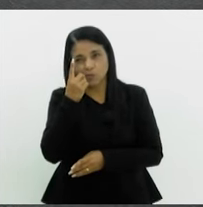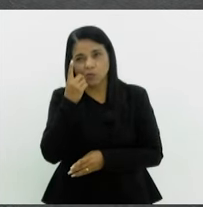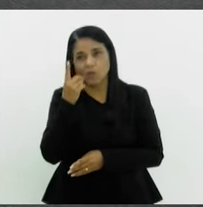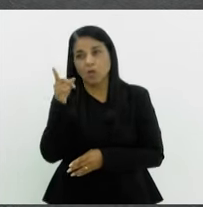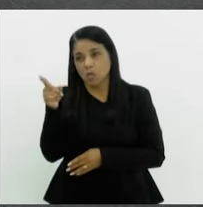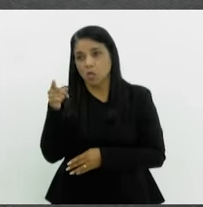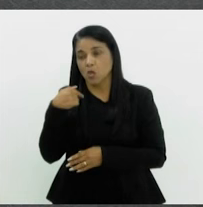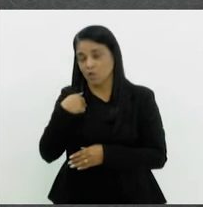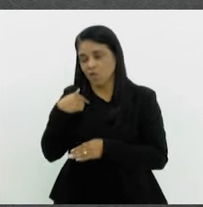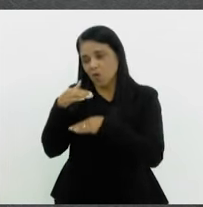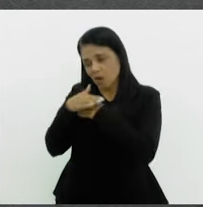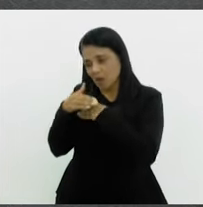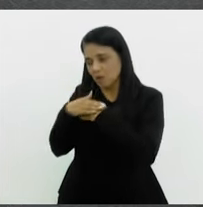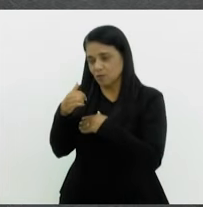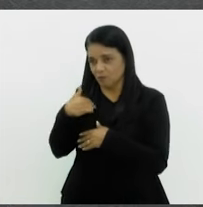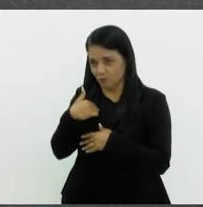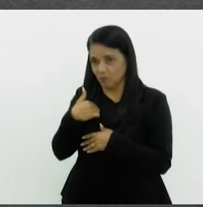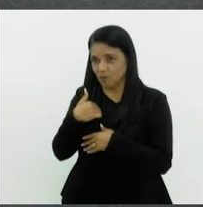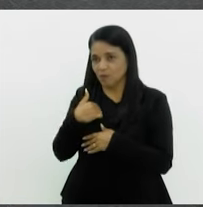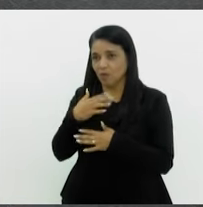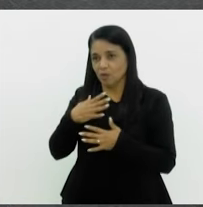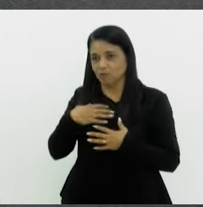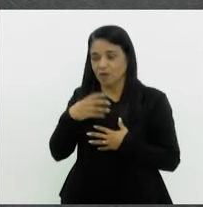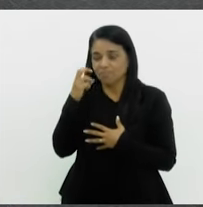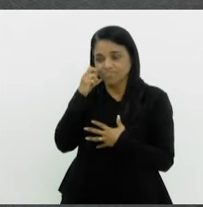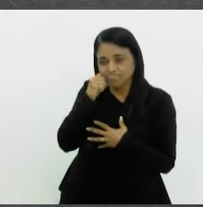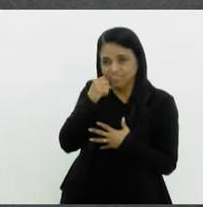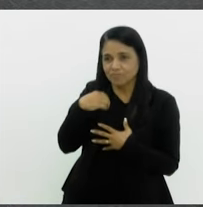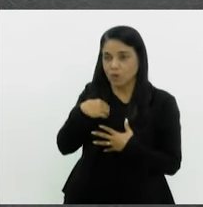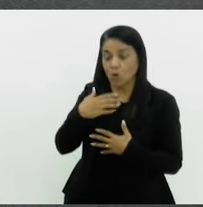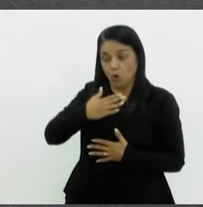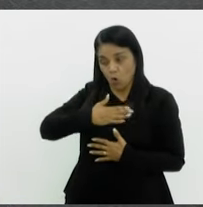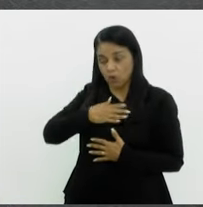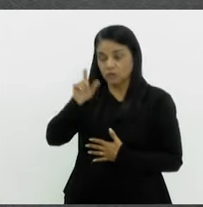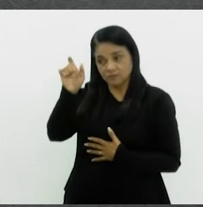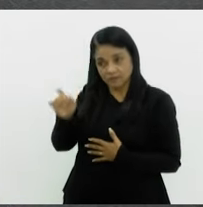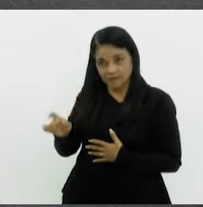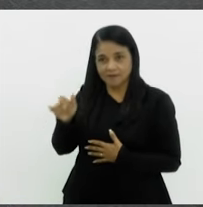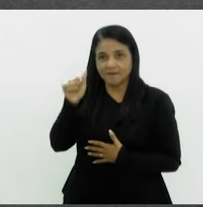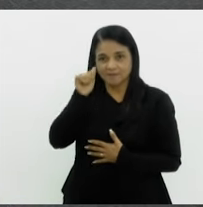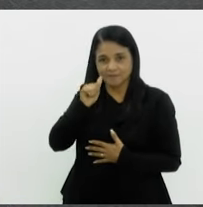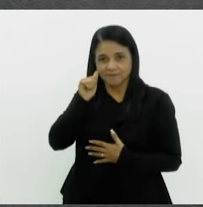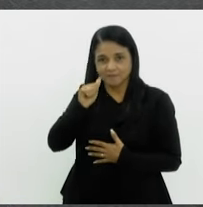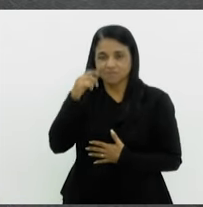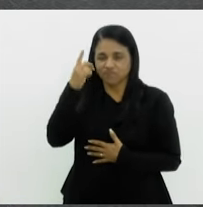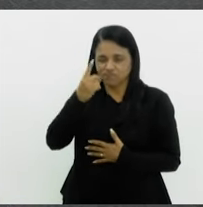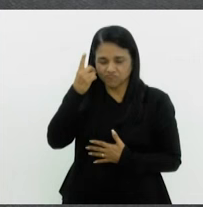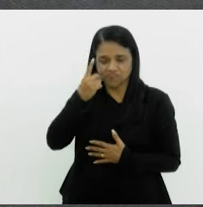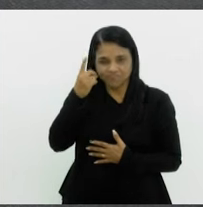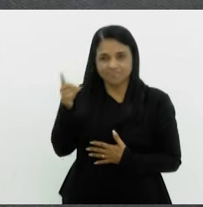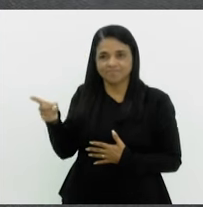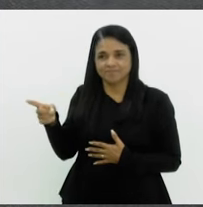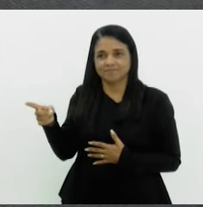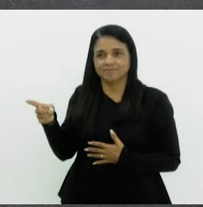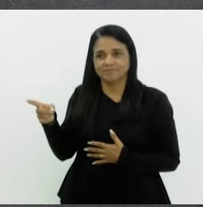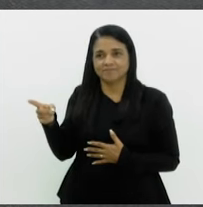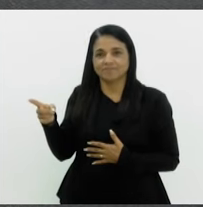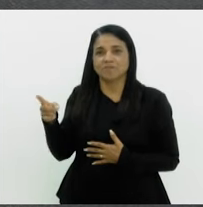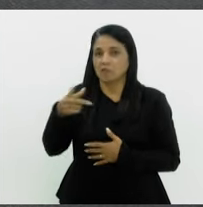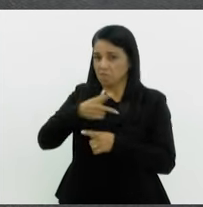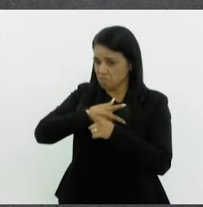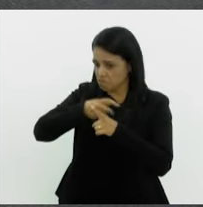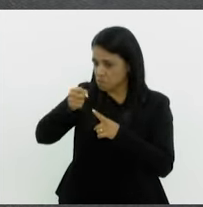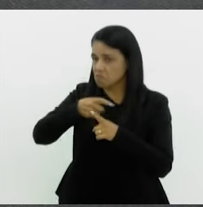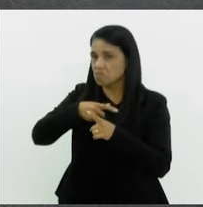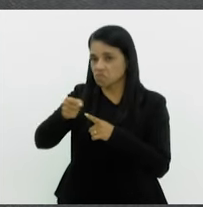extremamente generosa comigo, eu já me sinto constrangido, porque eu gosto muito dela, né, uma grande deputada, né, vitoriosa,